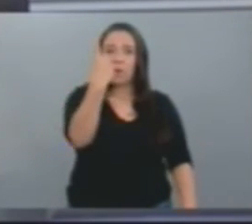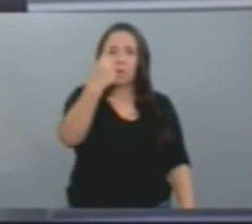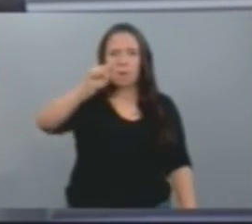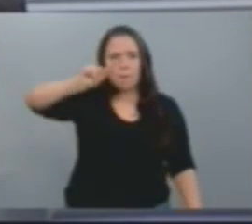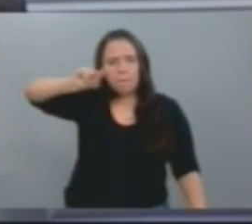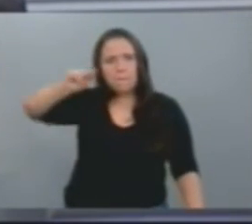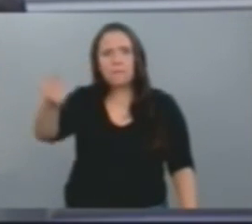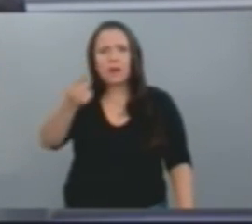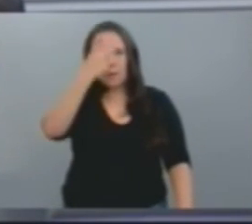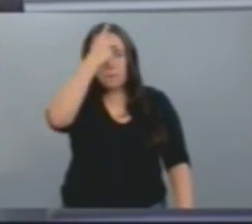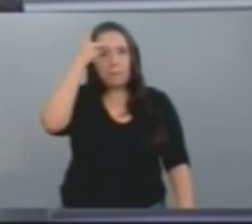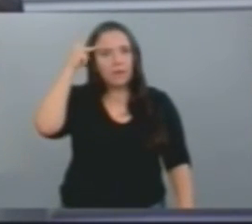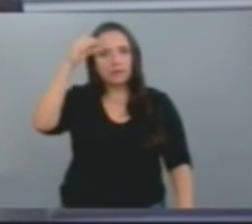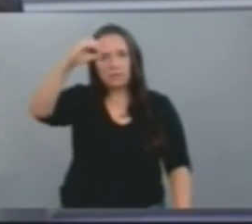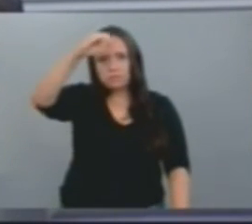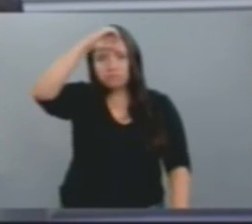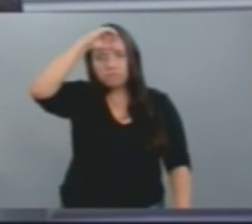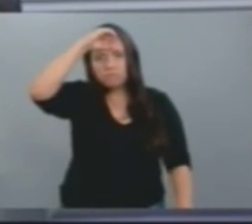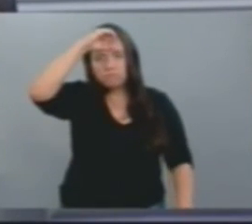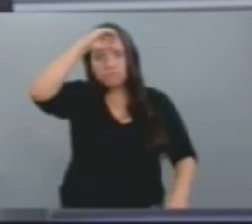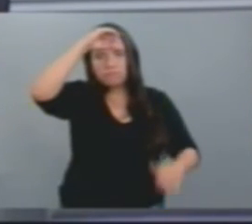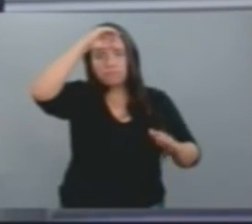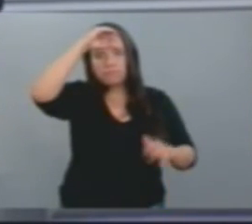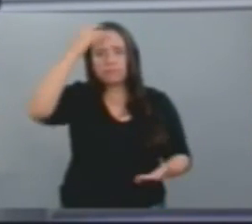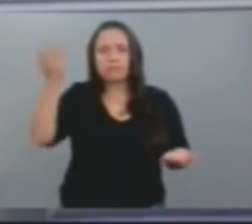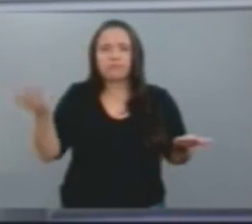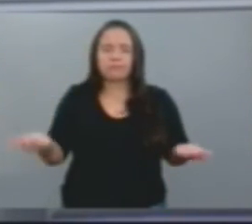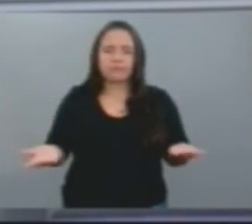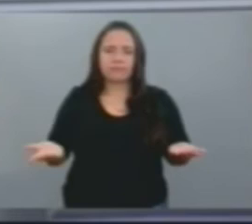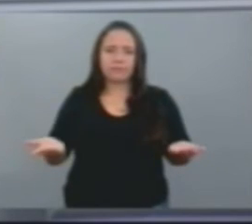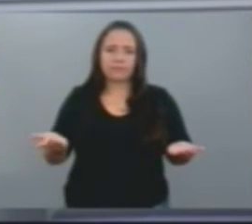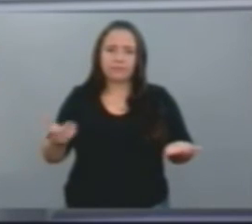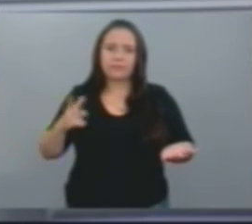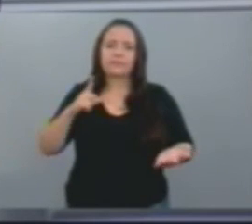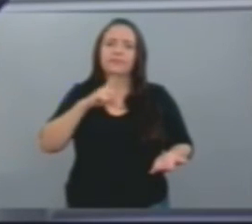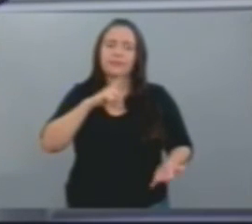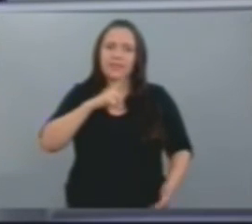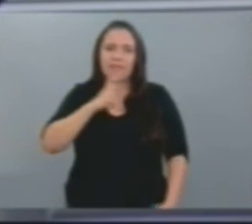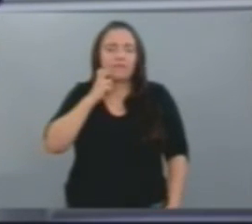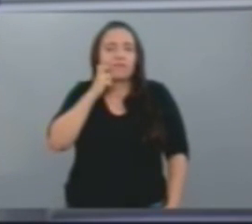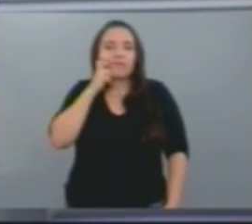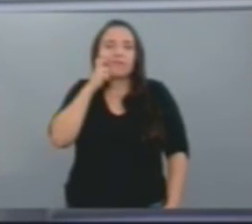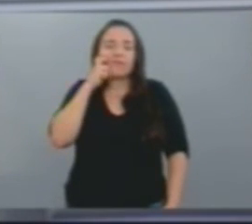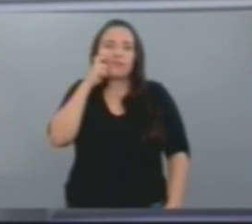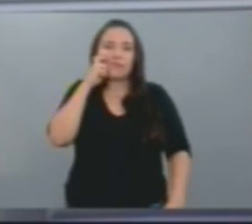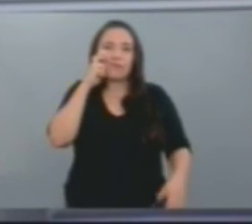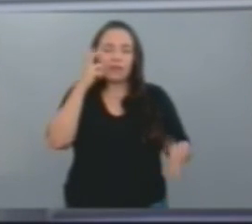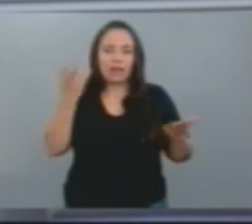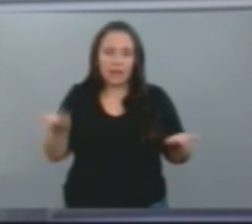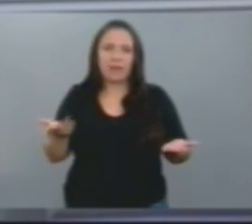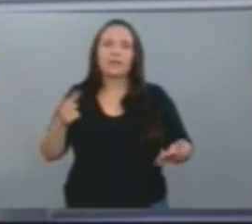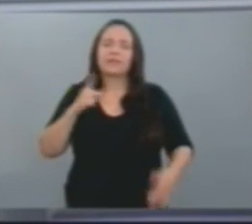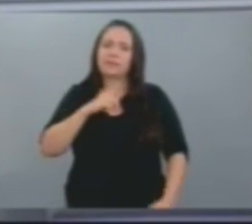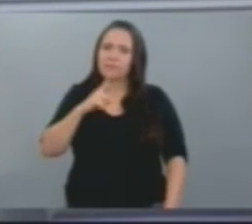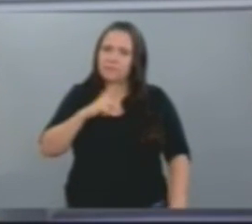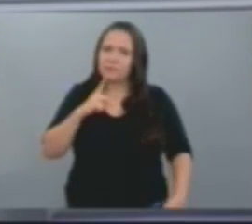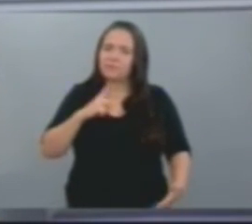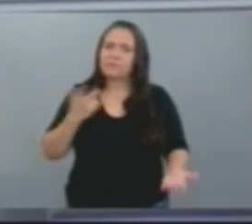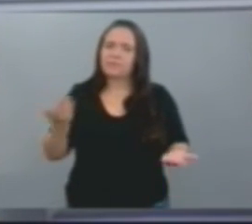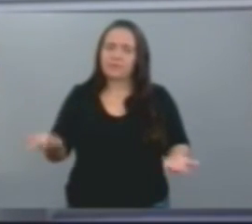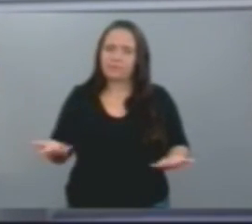de pessoas analfabetas, isso é um número que envergonha, é um número que maltrata.